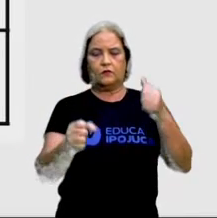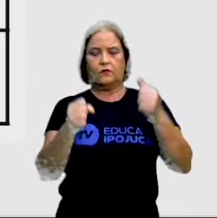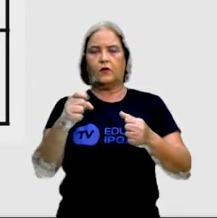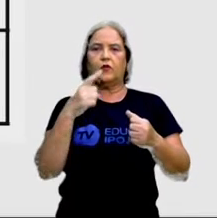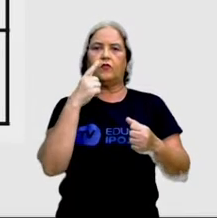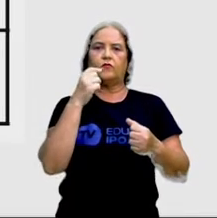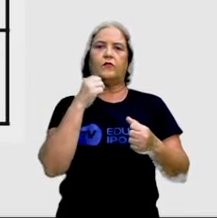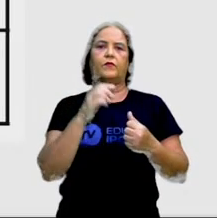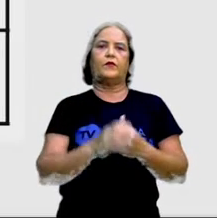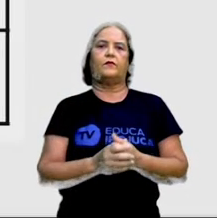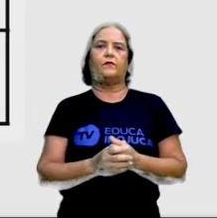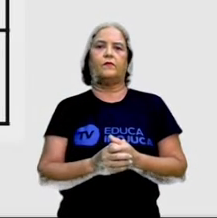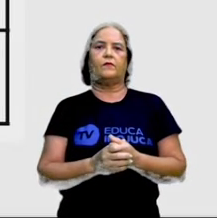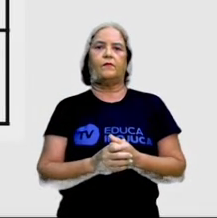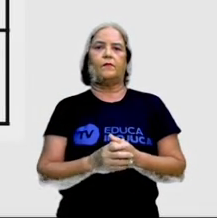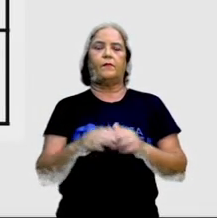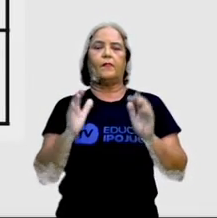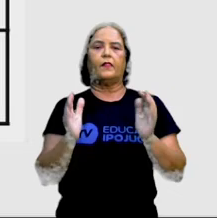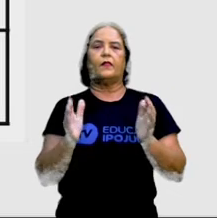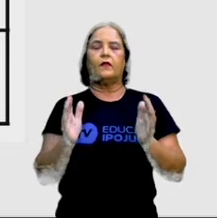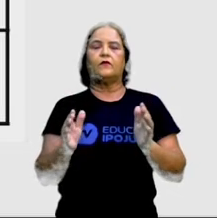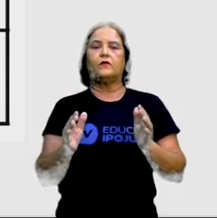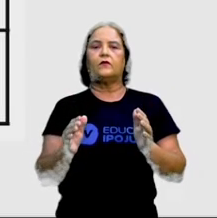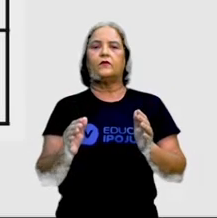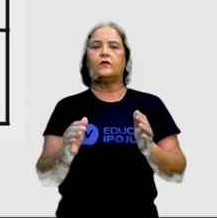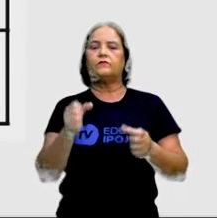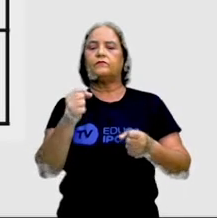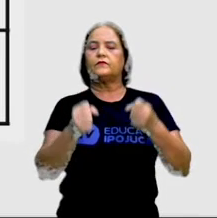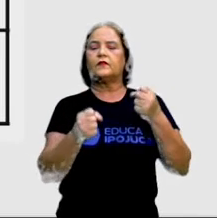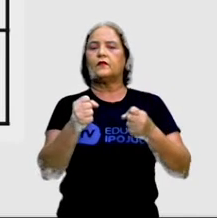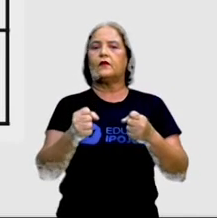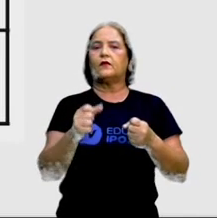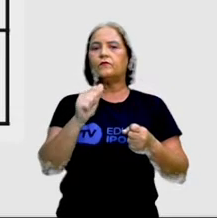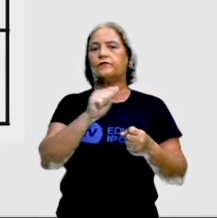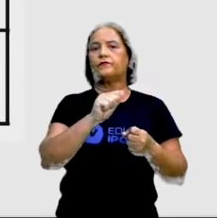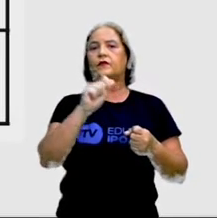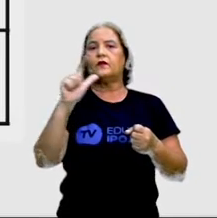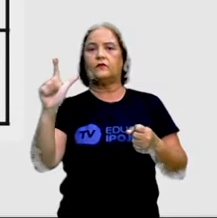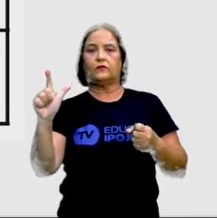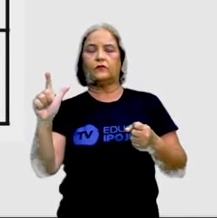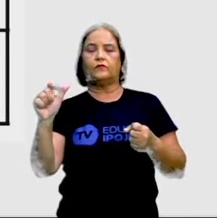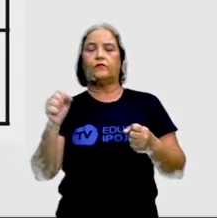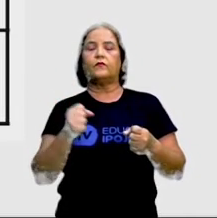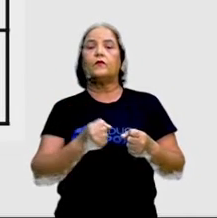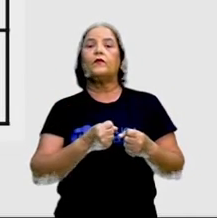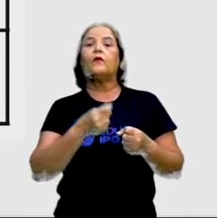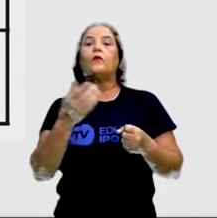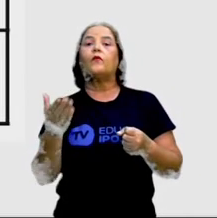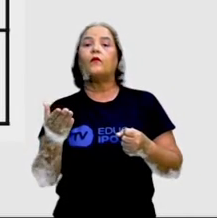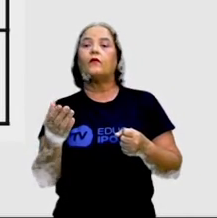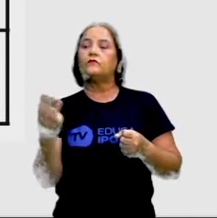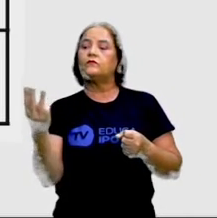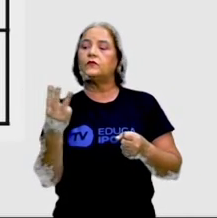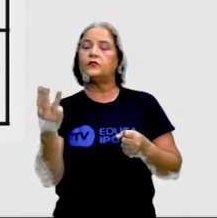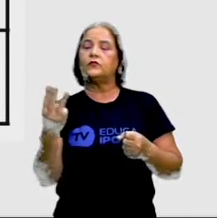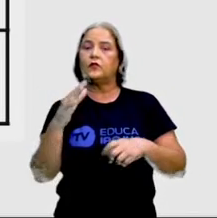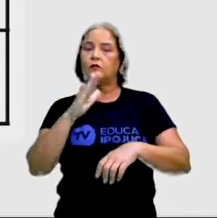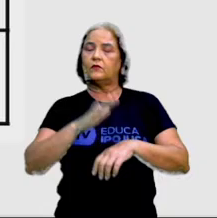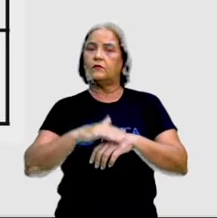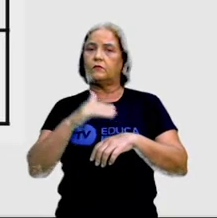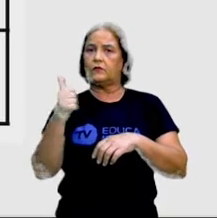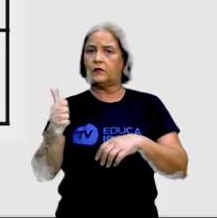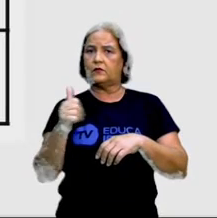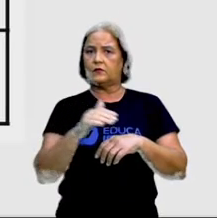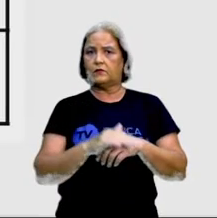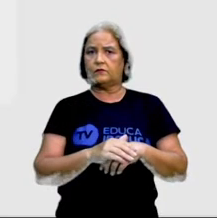e agora veja só esse carrinhos Azul Qual dos três tem mais vamos